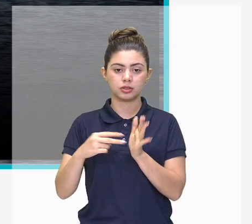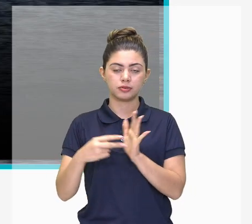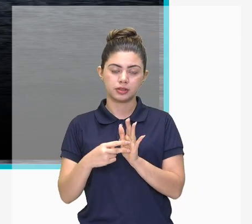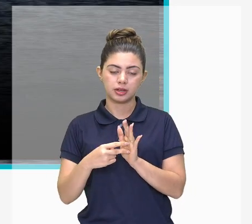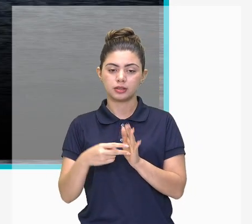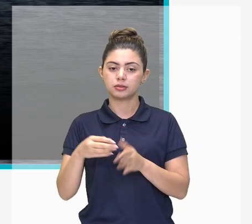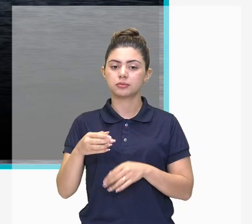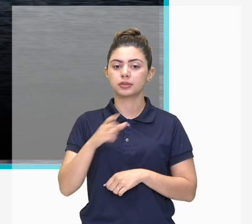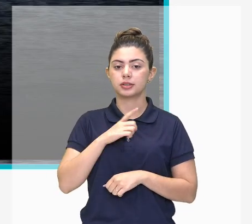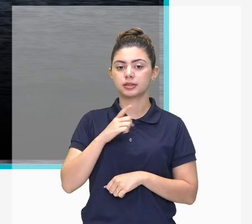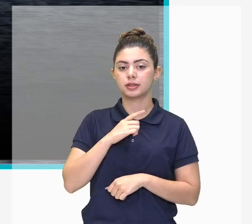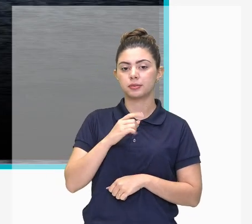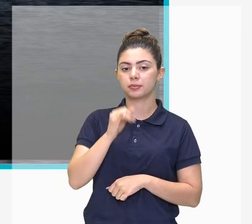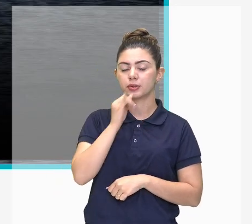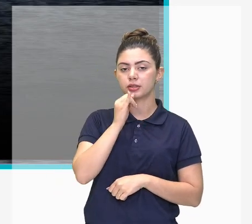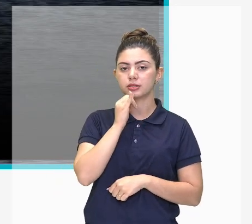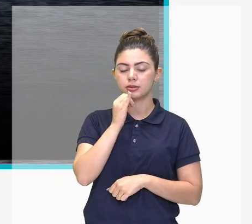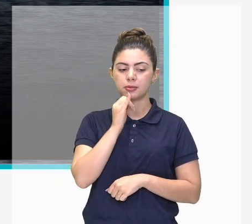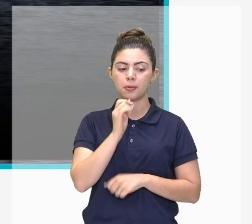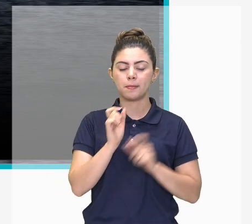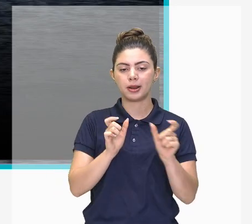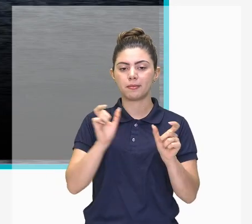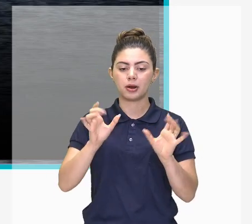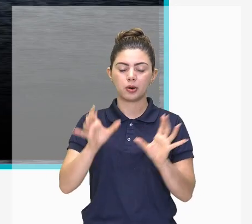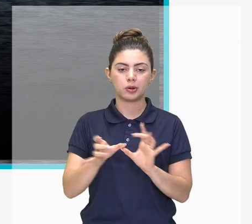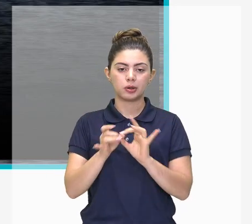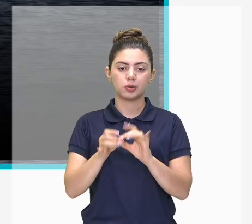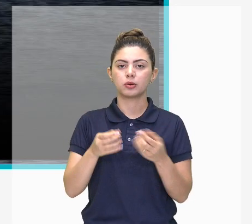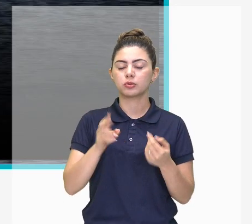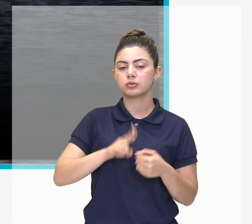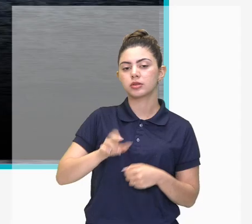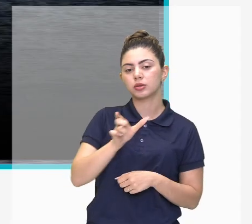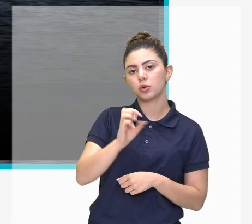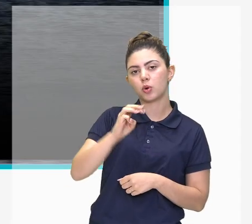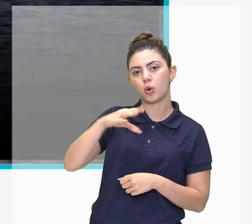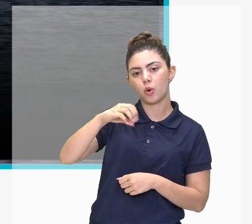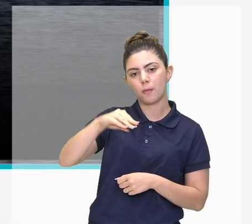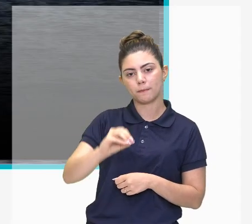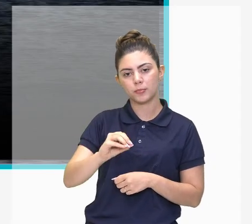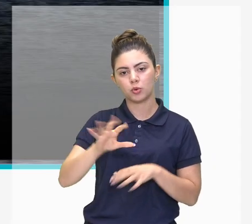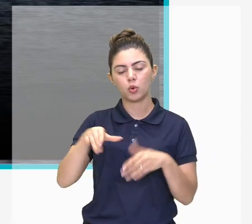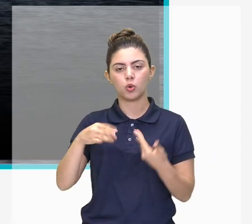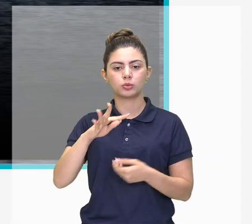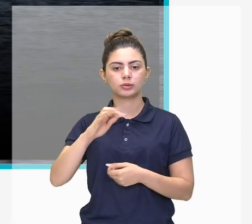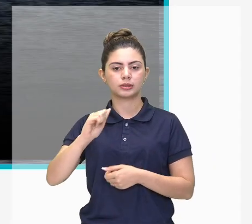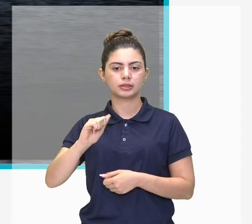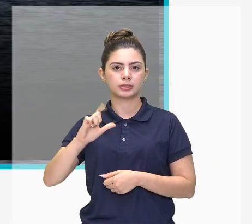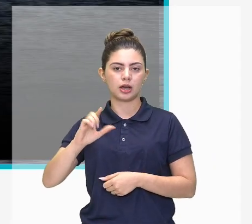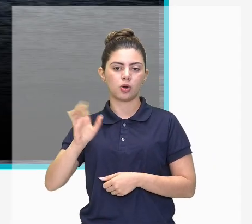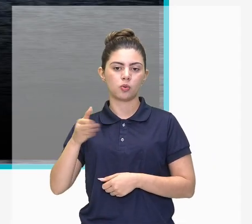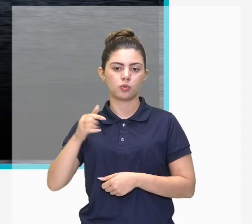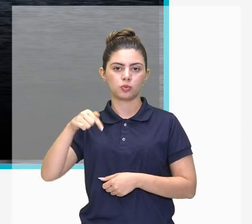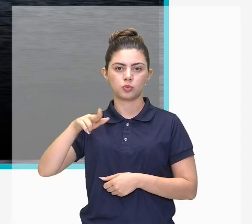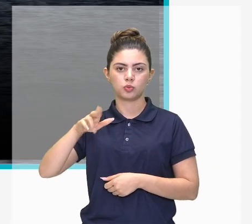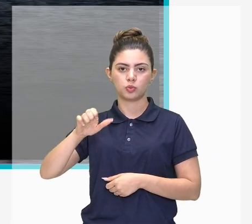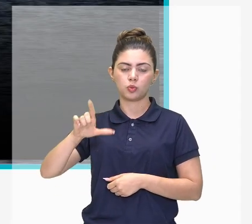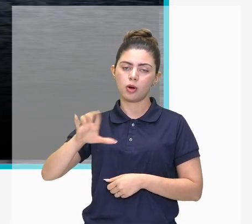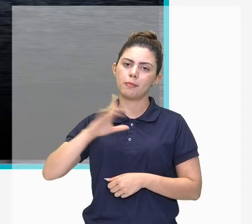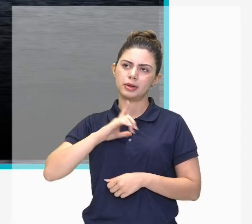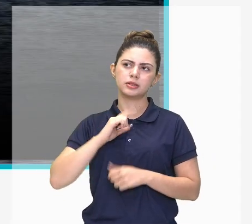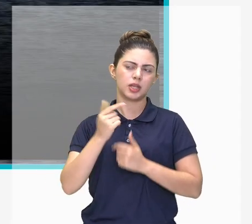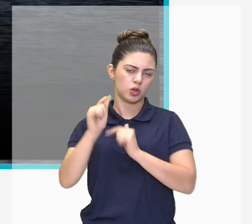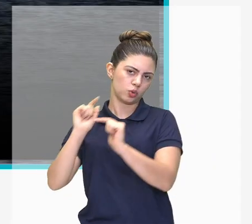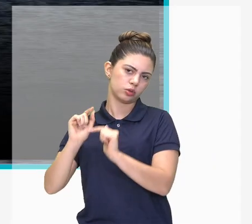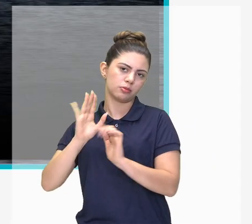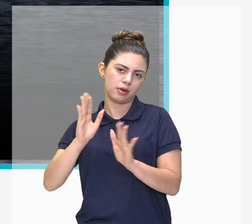né? Com conectivos, como, tal qual. Esses são os dois que nós colocamos, mas tem outros também, mas a